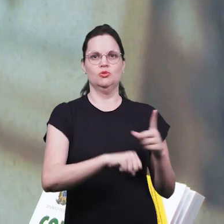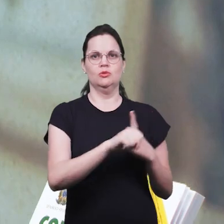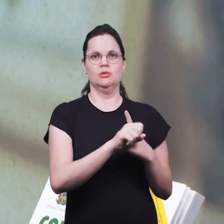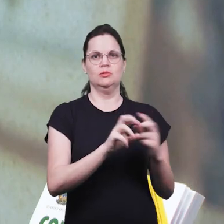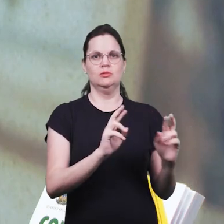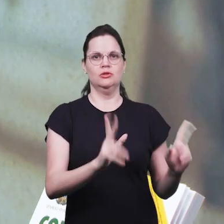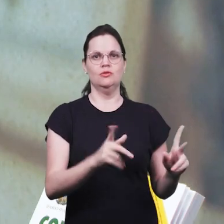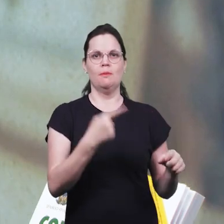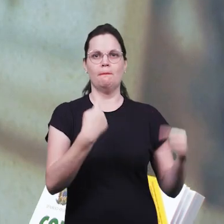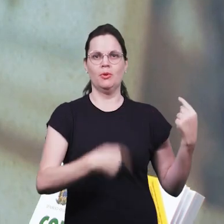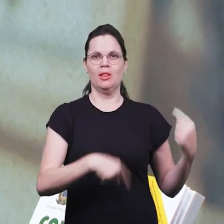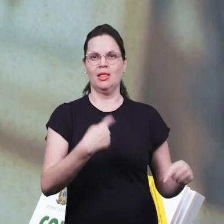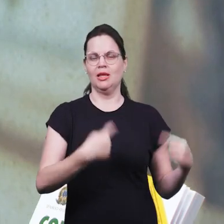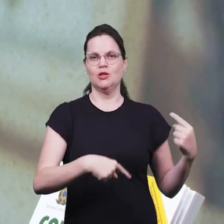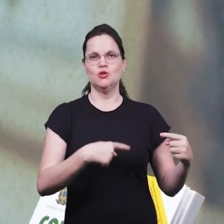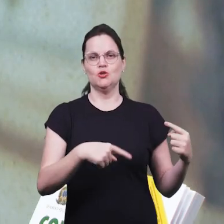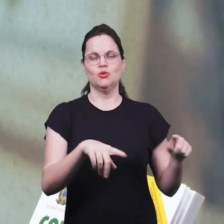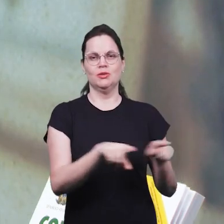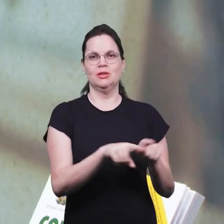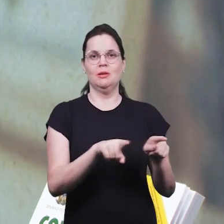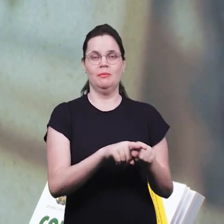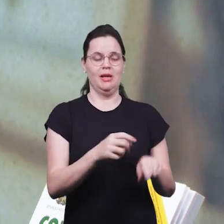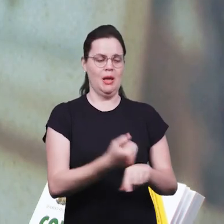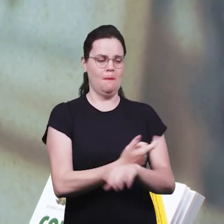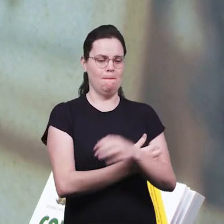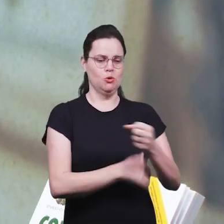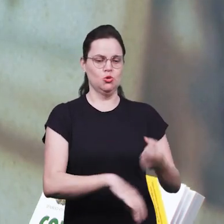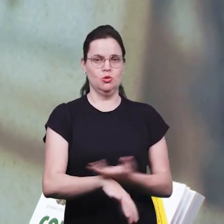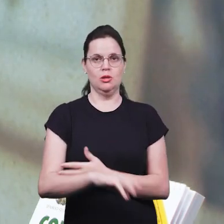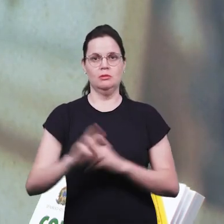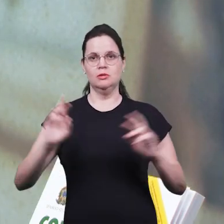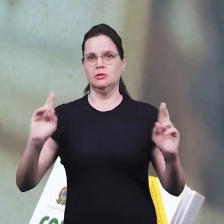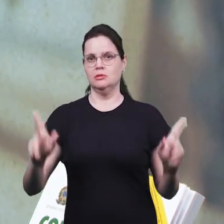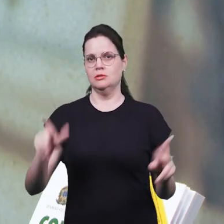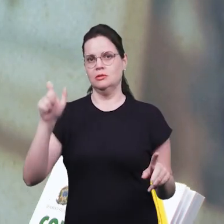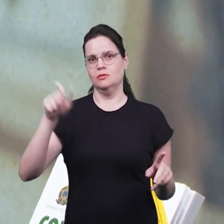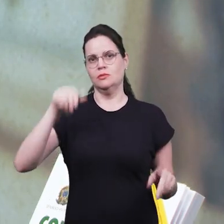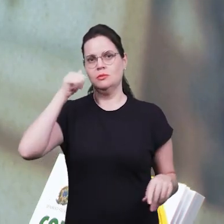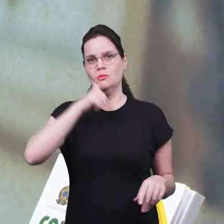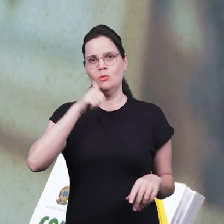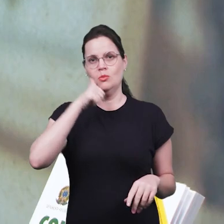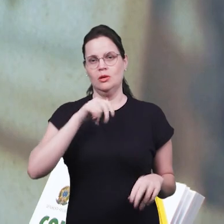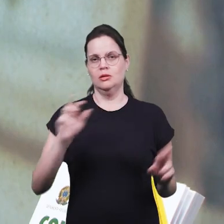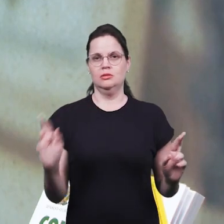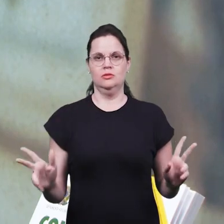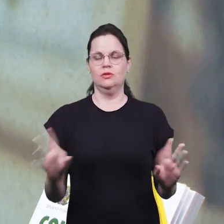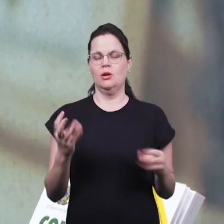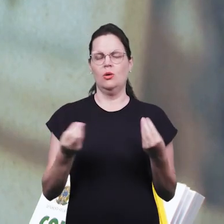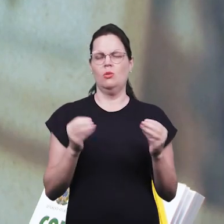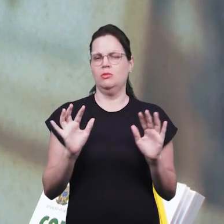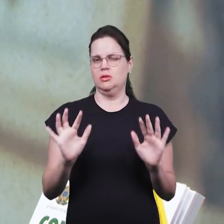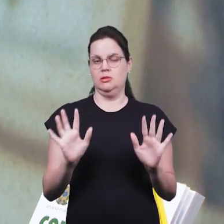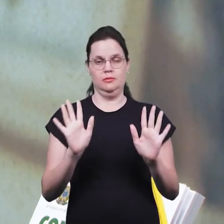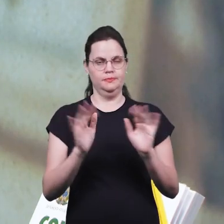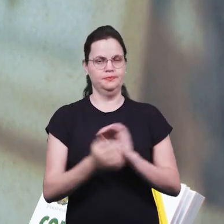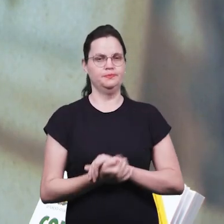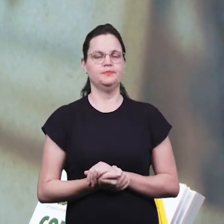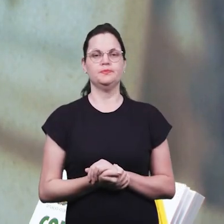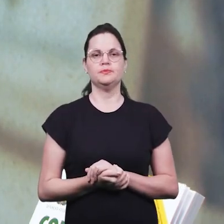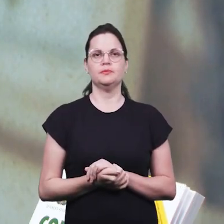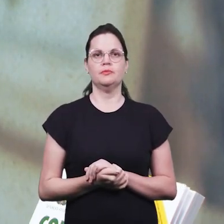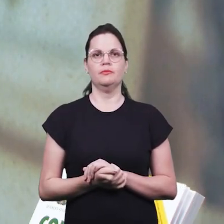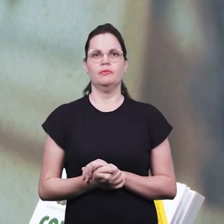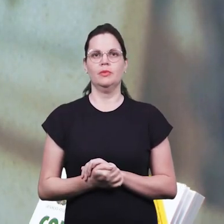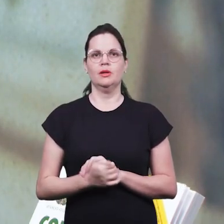social, político e até mesmo emocional diferente do que as mulheres precisam receber. Como assim? Tem